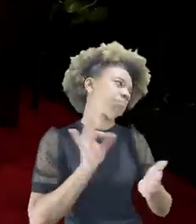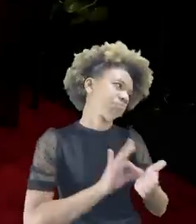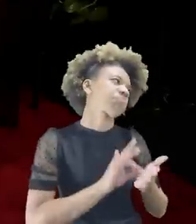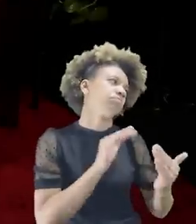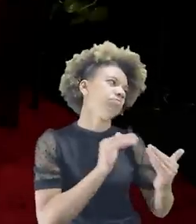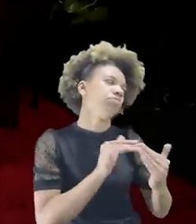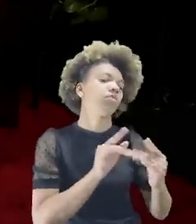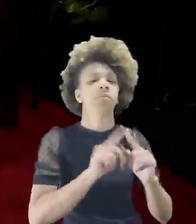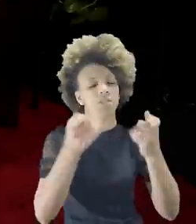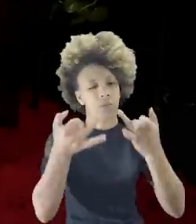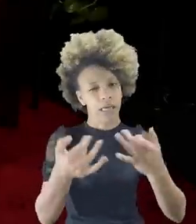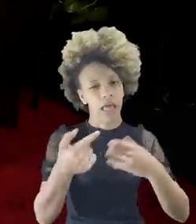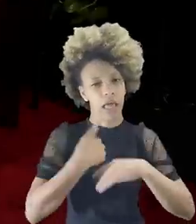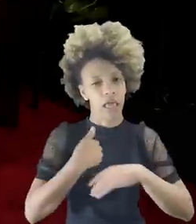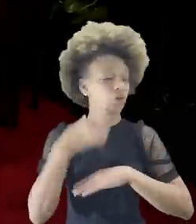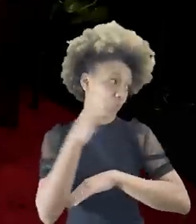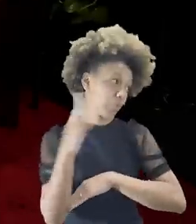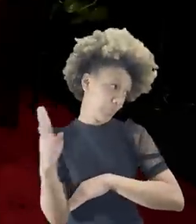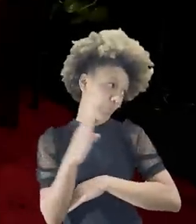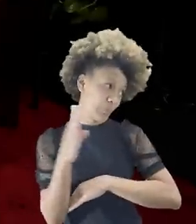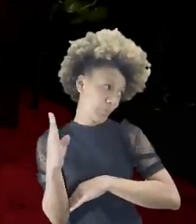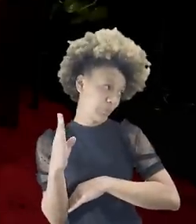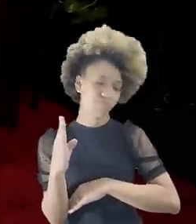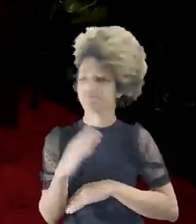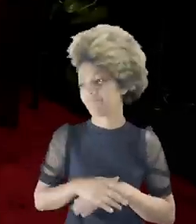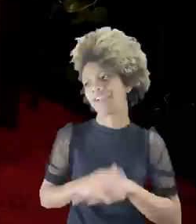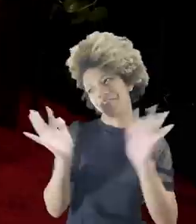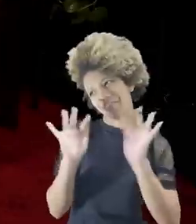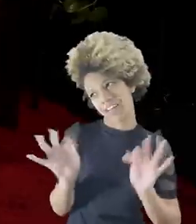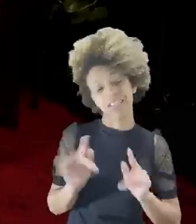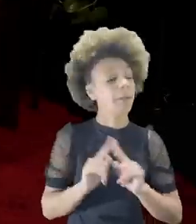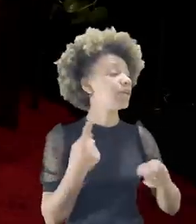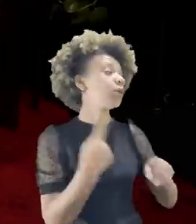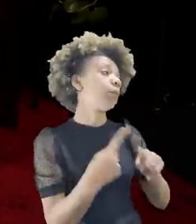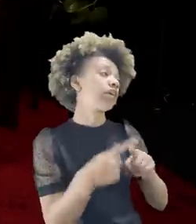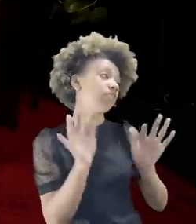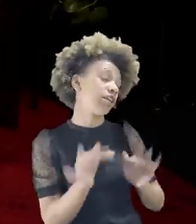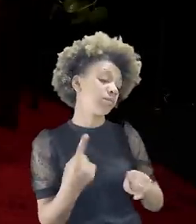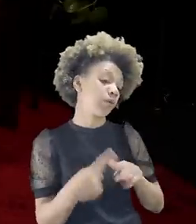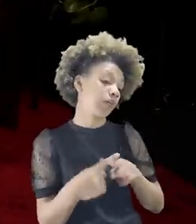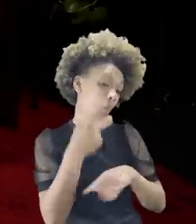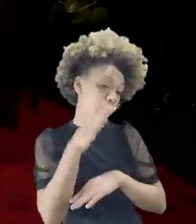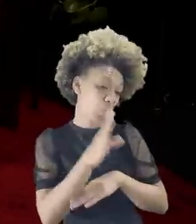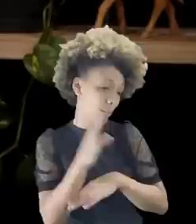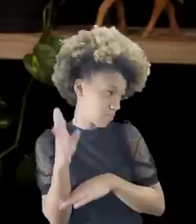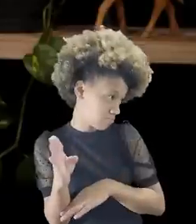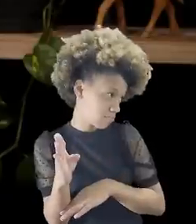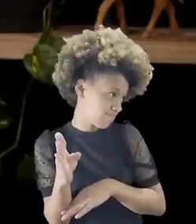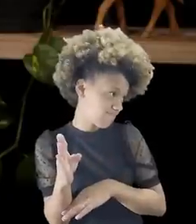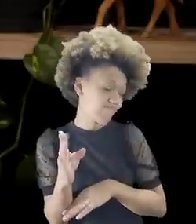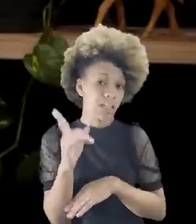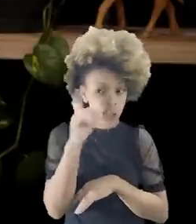a grande eu sou botafoguense Ah tá feliz então mas por que que eu tô feliz porque eu acho que o Botafogo ele fez algo que